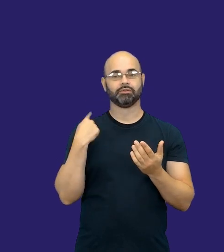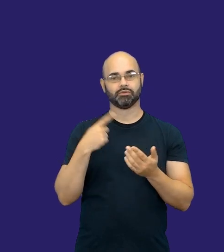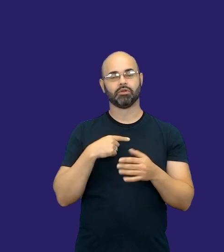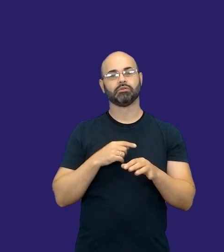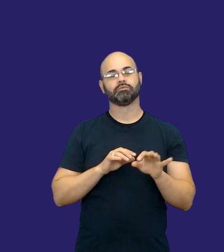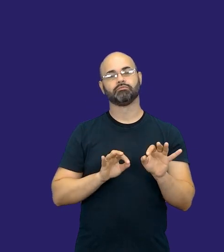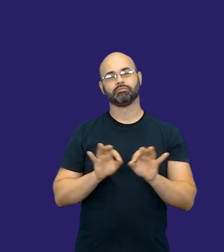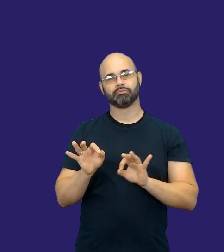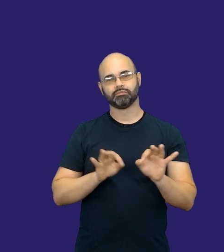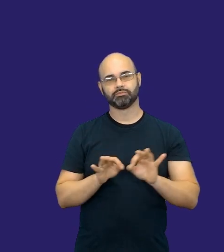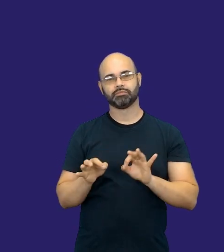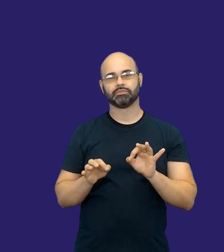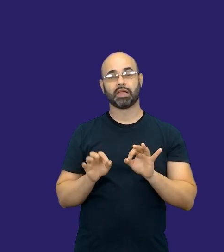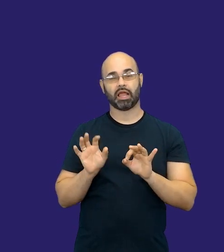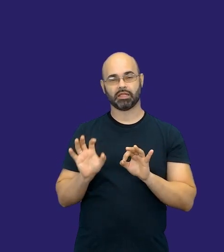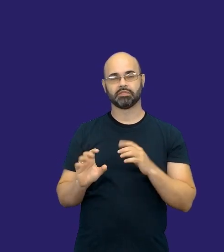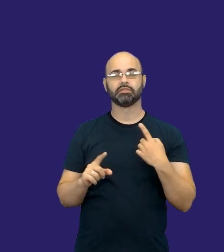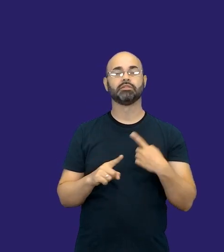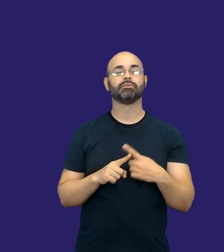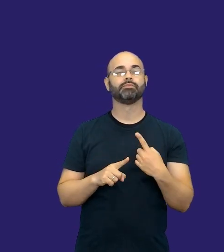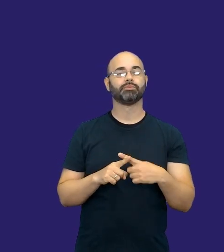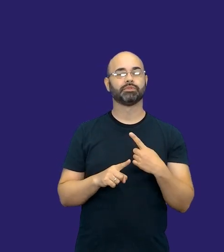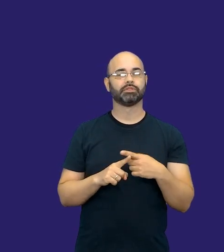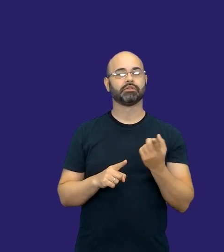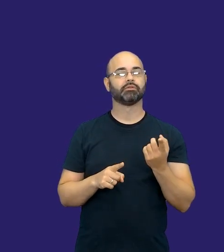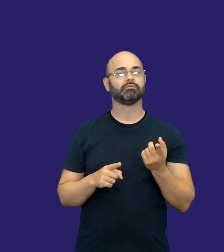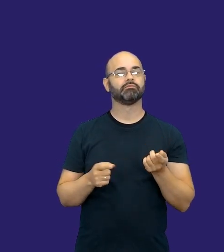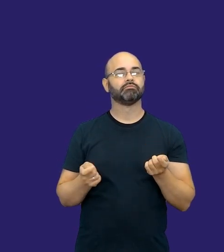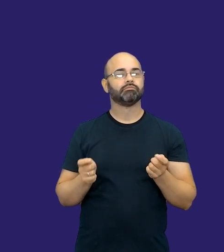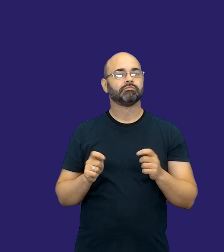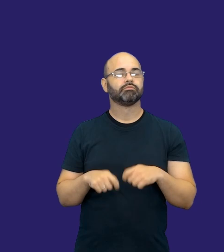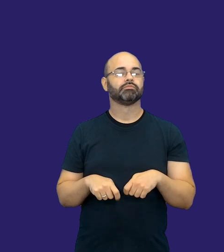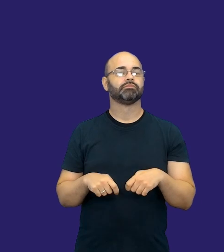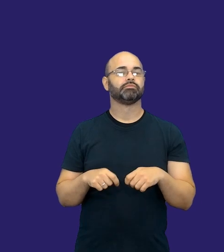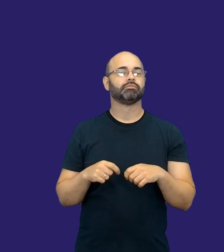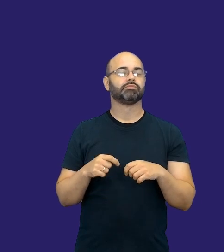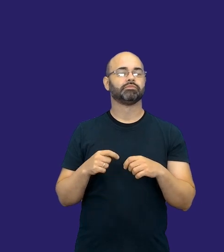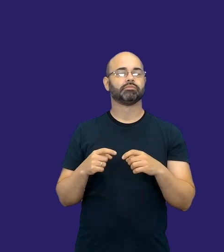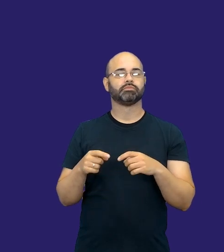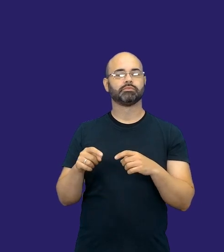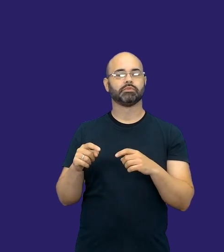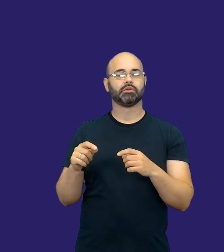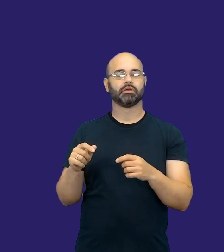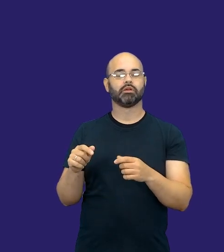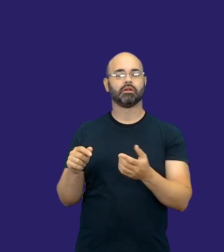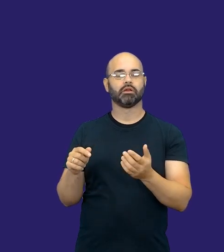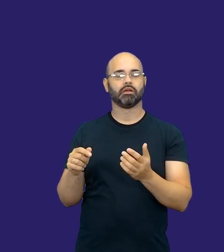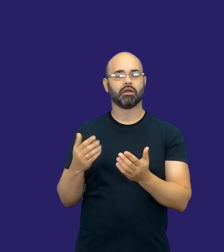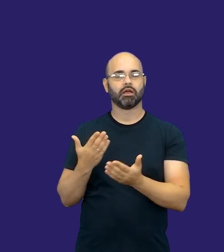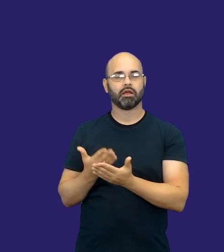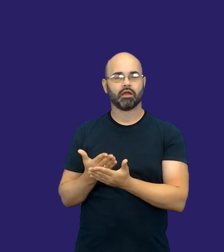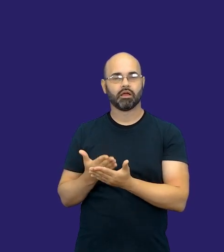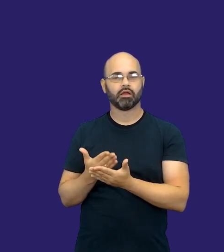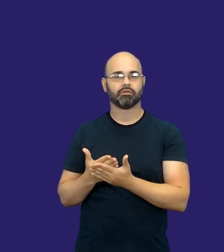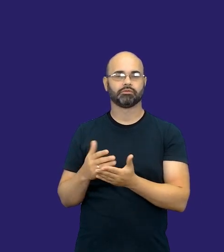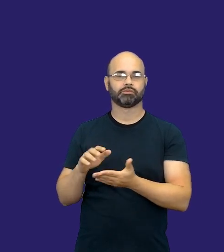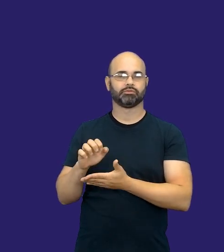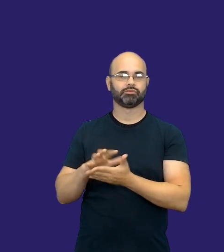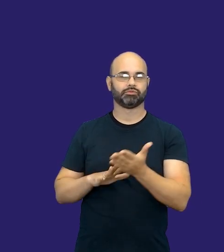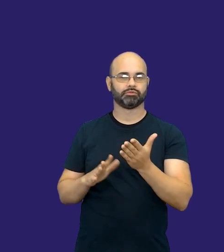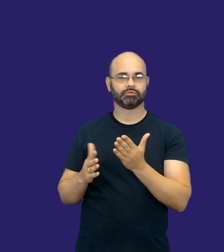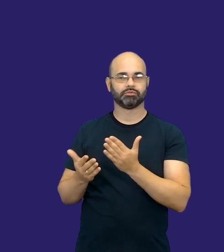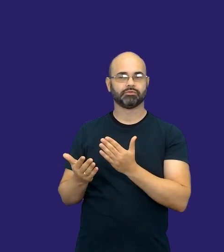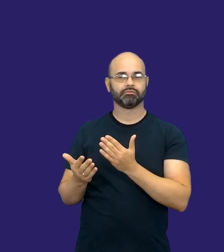dessa forma para possibilitar a primeira aproximação com as aulas e suas atividades,